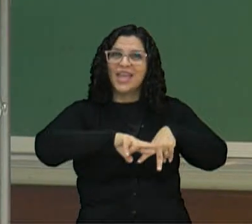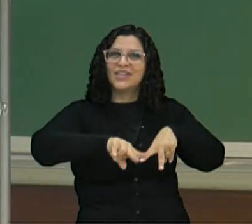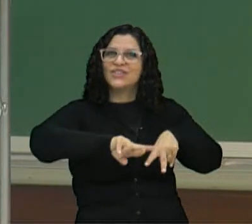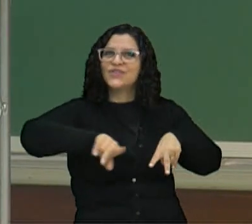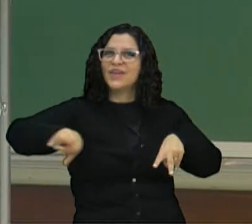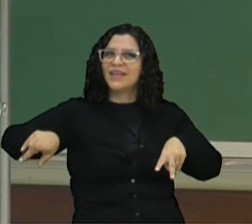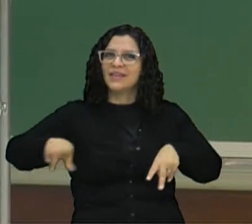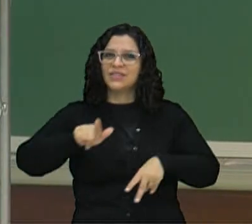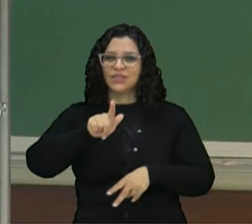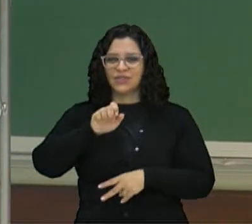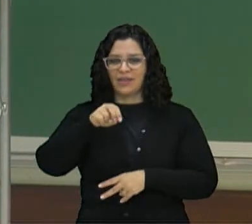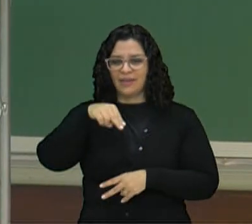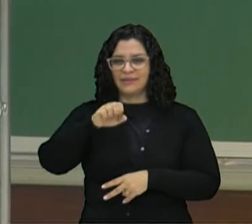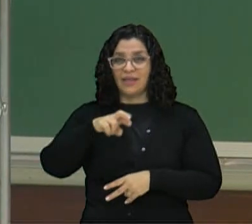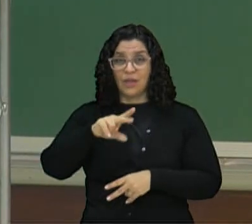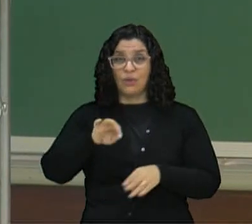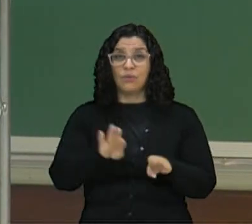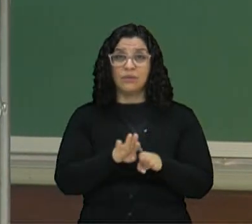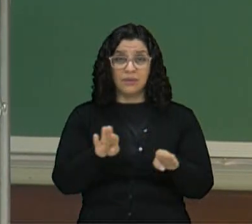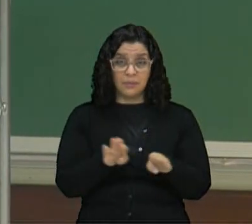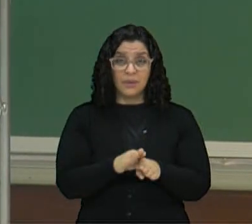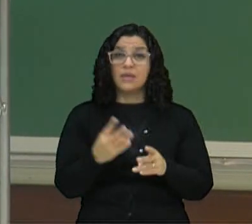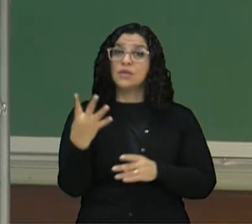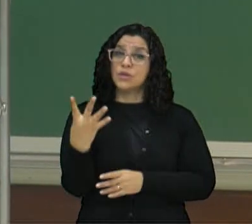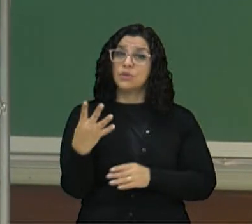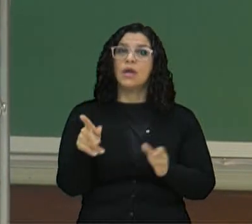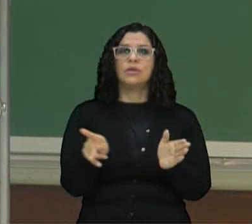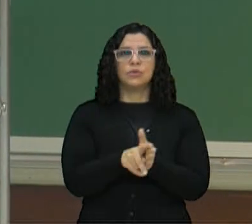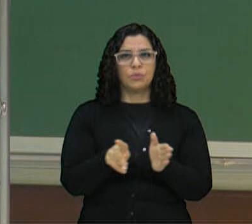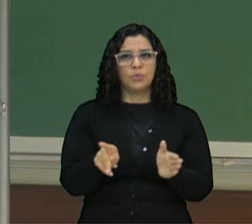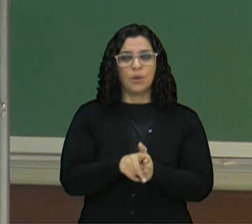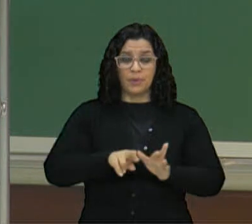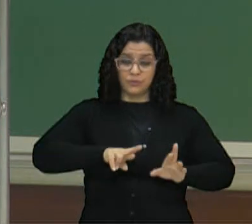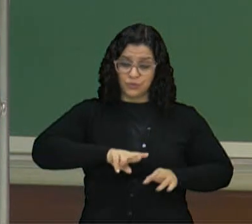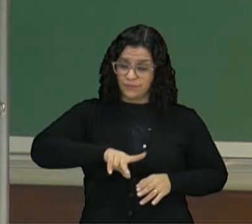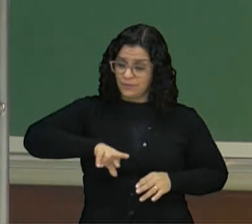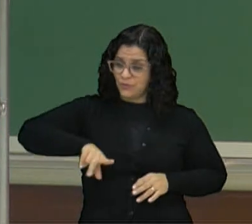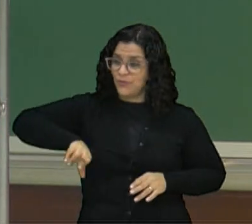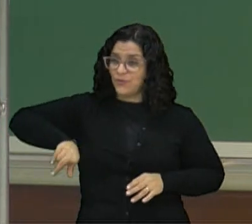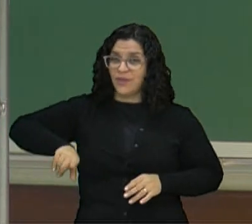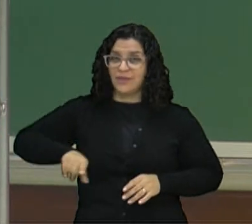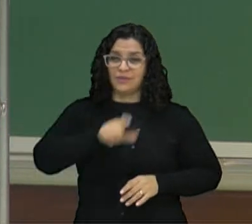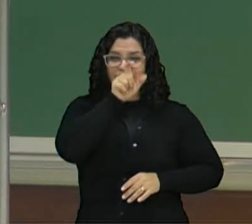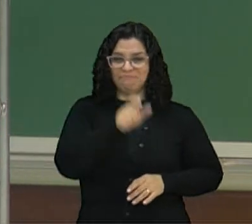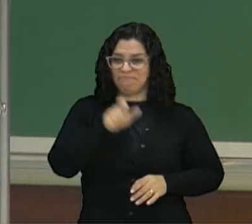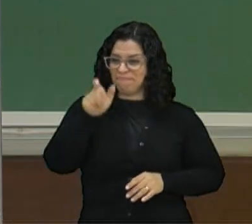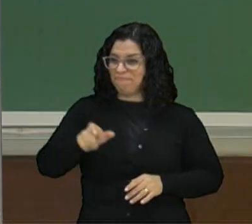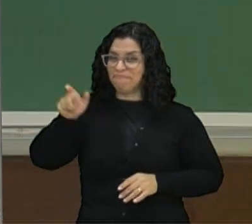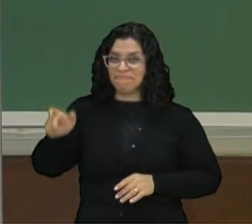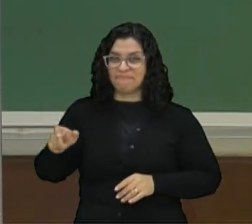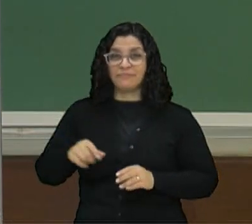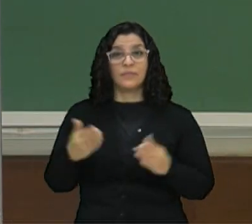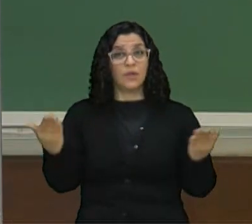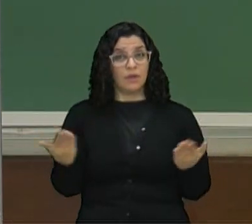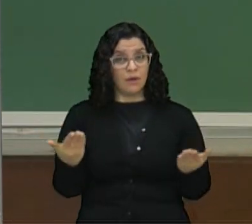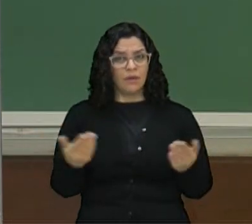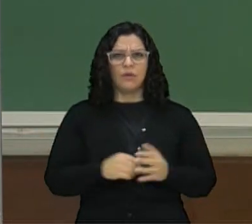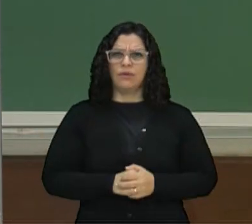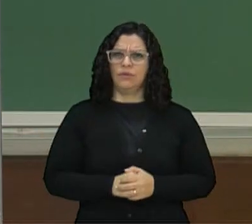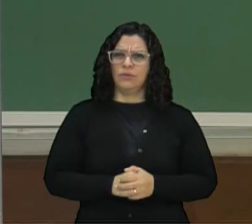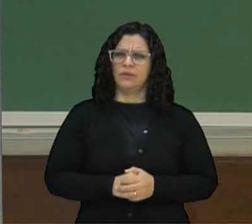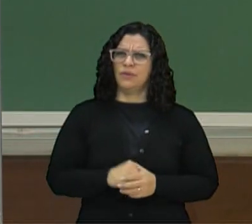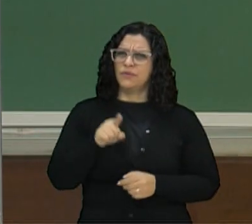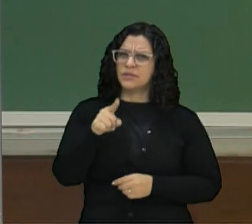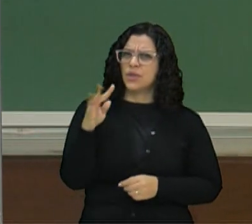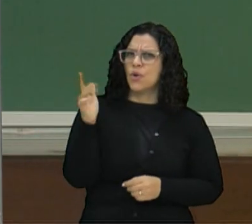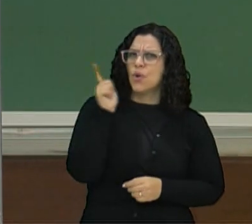diferentes, e as espécies são 4 espécies, consequentemente, diferentes. Muito bem. E agora, pessoal, será que